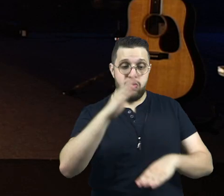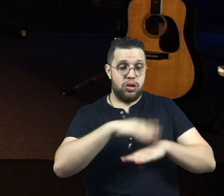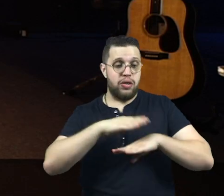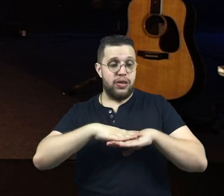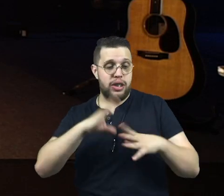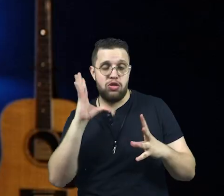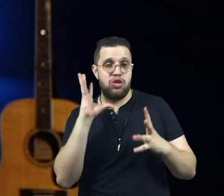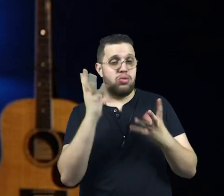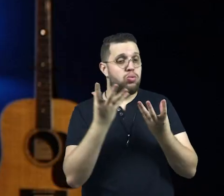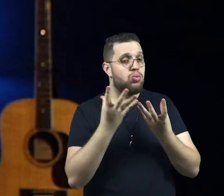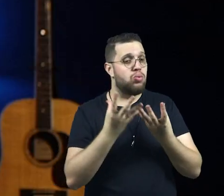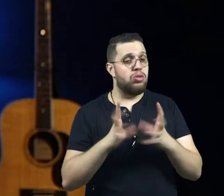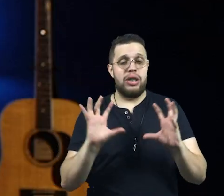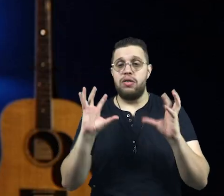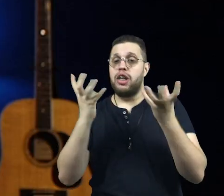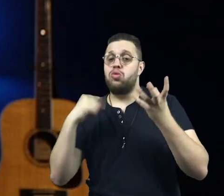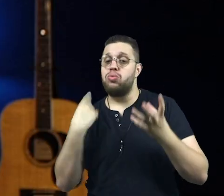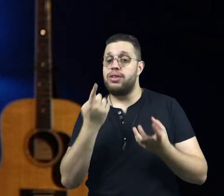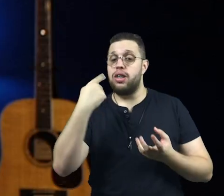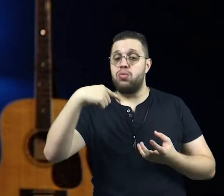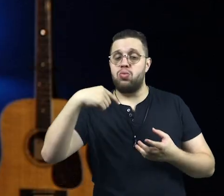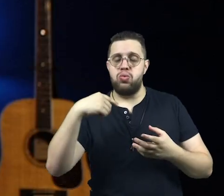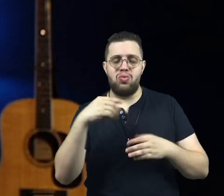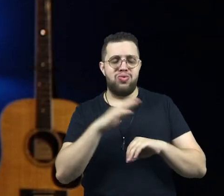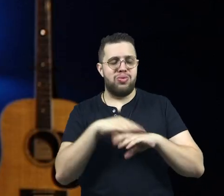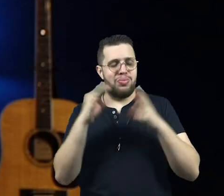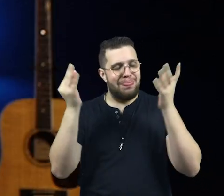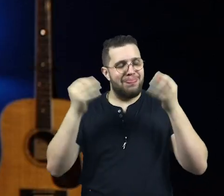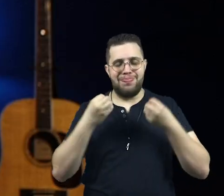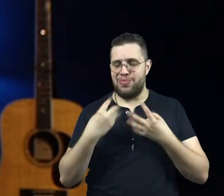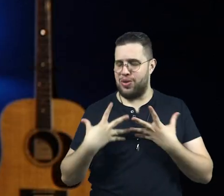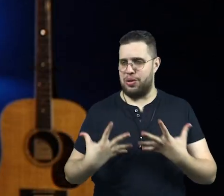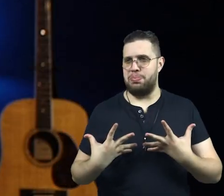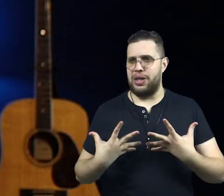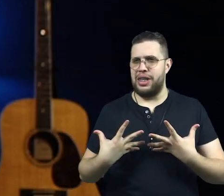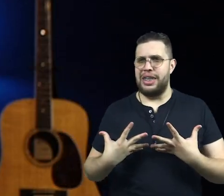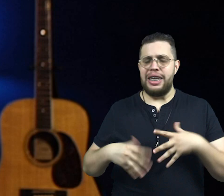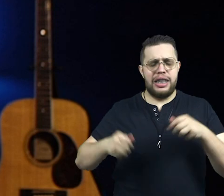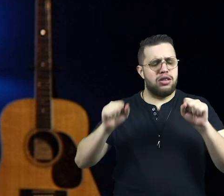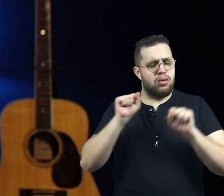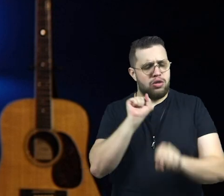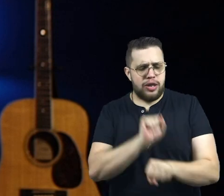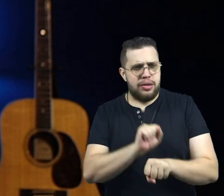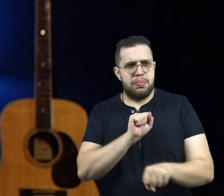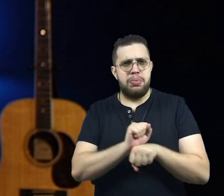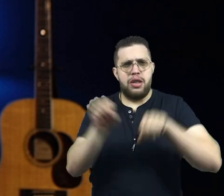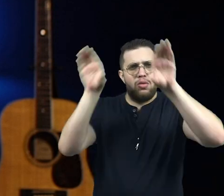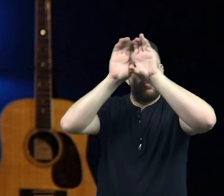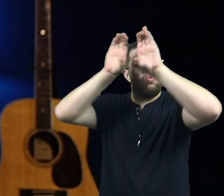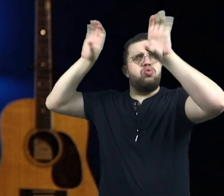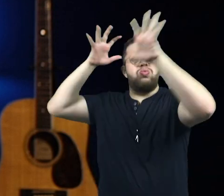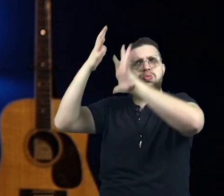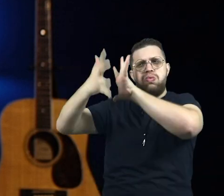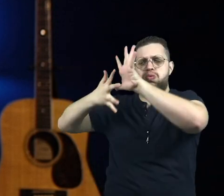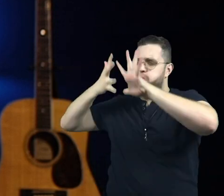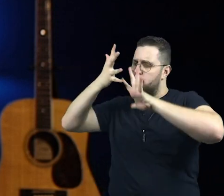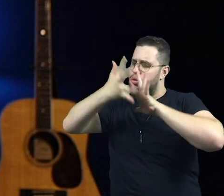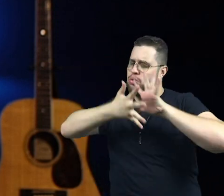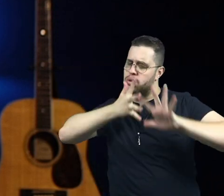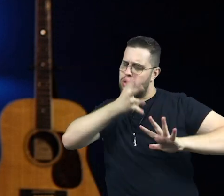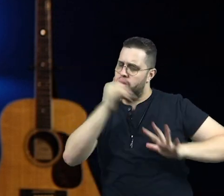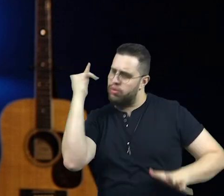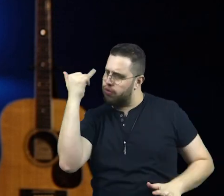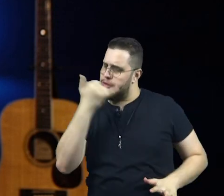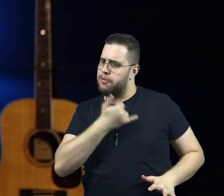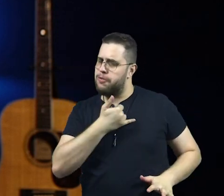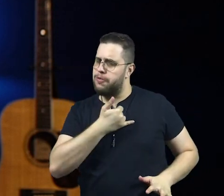aqueles que estão verdadeiramente aguardando ouvir os céus e ser alinhados com a vontade de Deus. Aleluia.